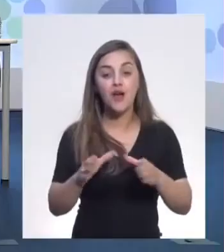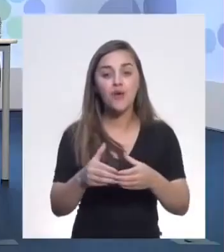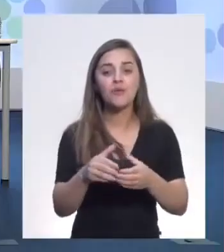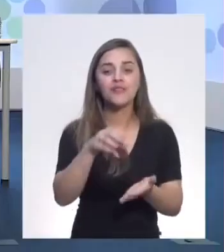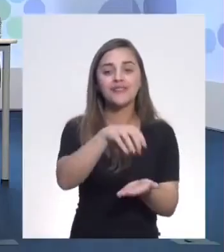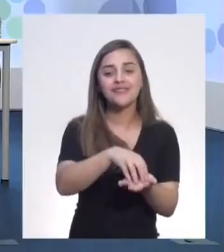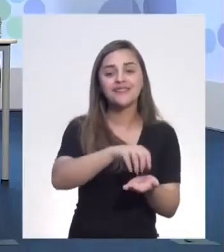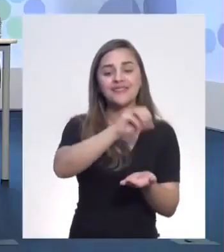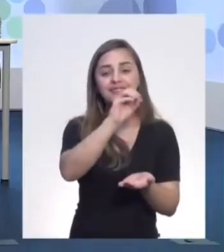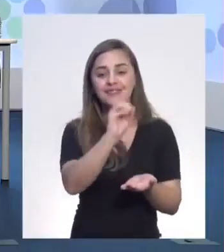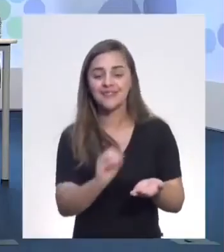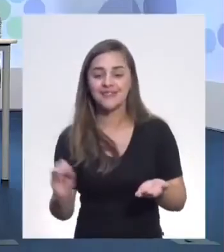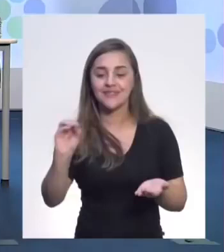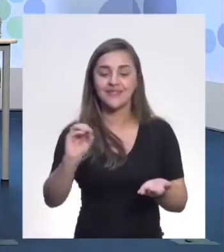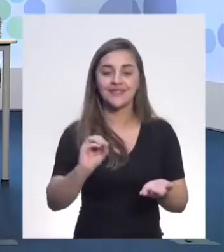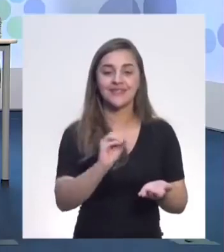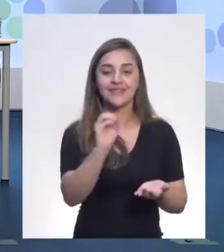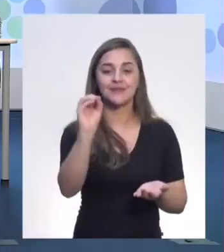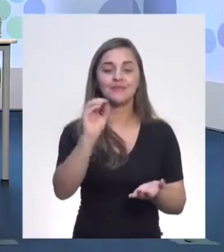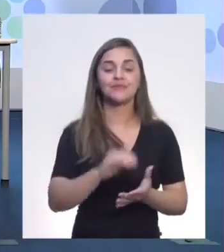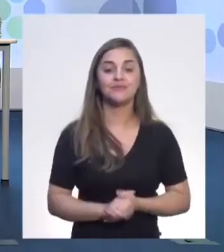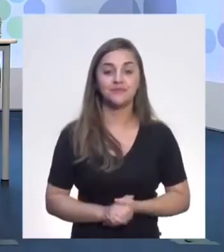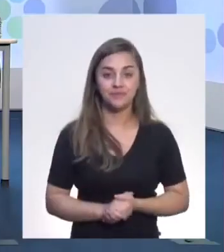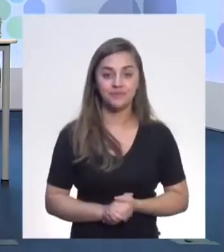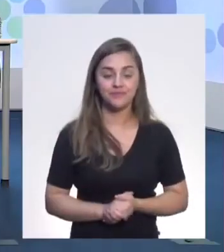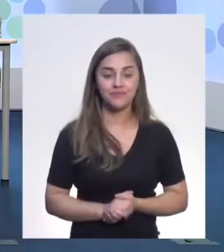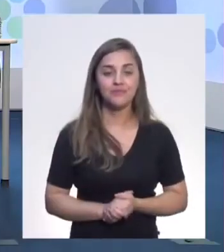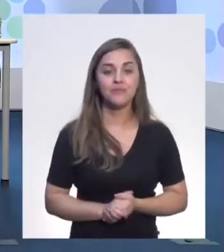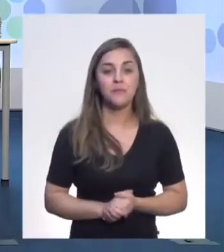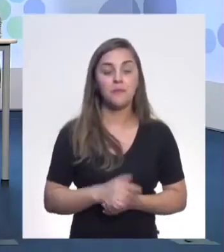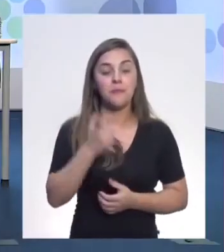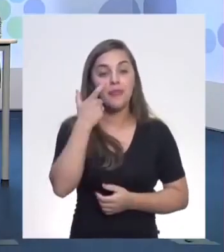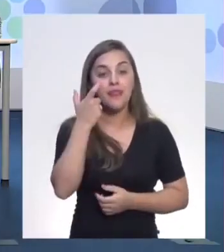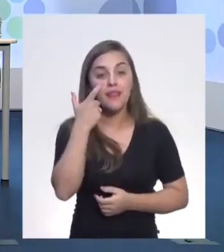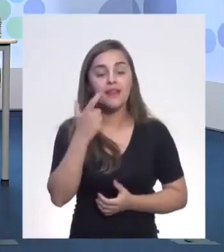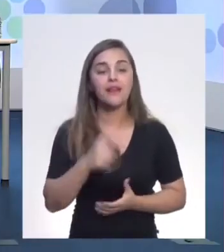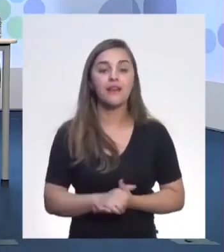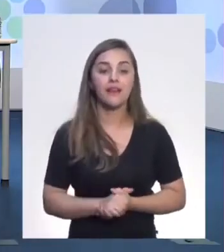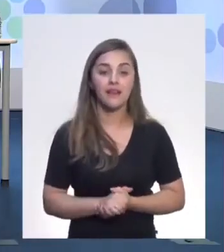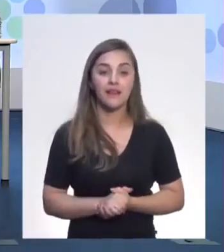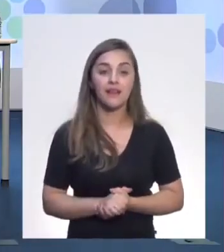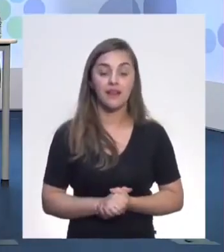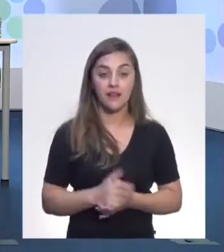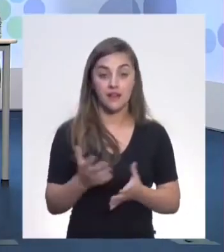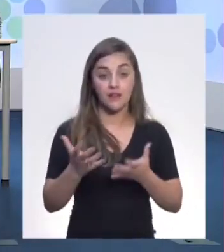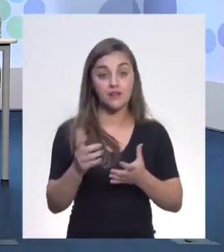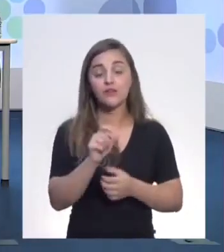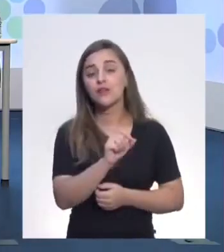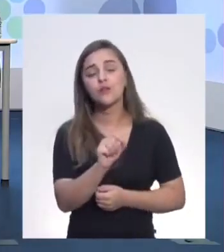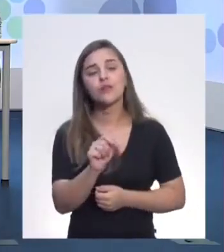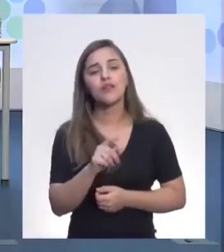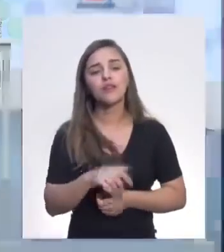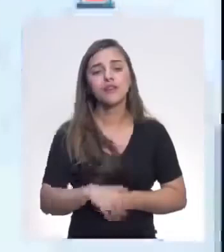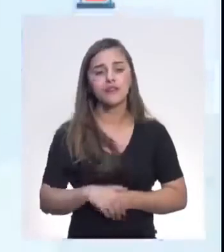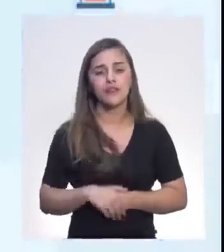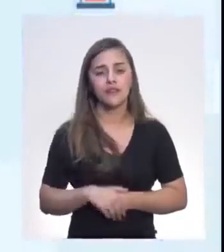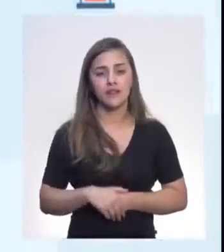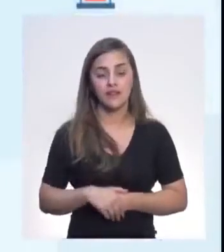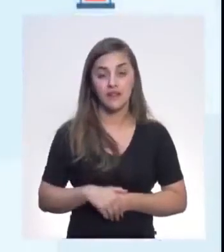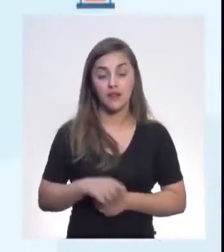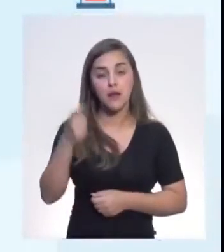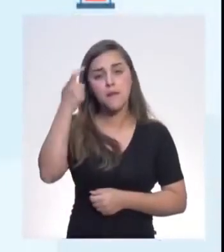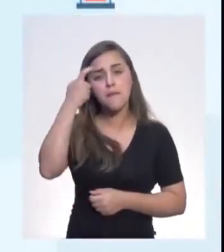obrigada. Bota aí a pergunta rapidinho para eles, que está acabando a aula. A gente quer que vocês levem para para depois da aula